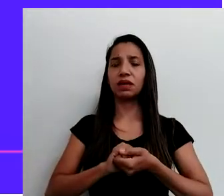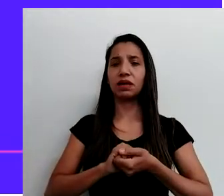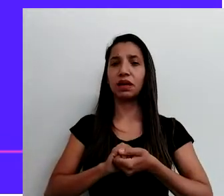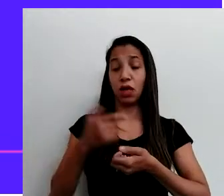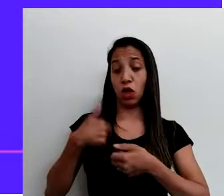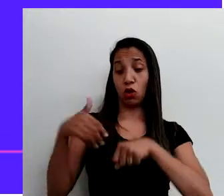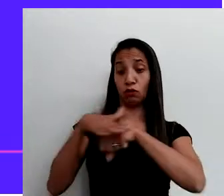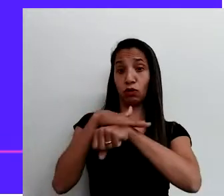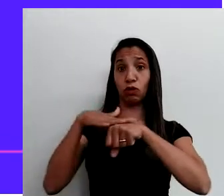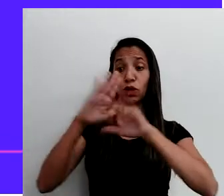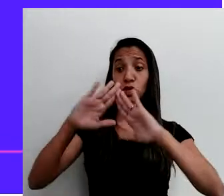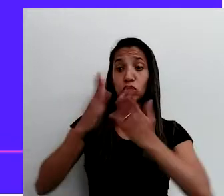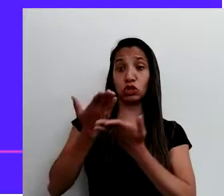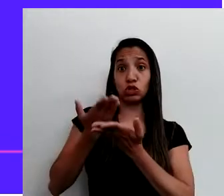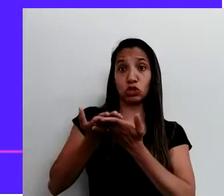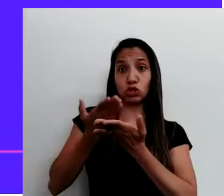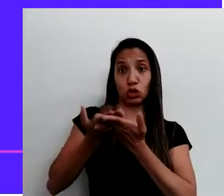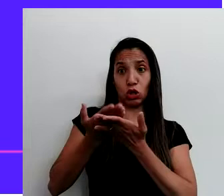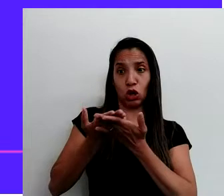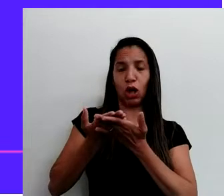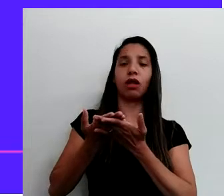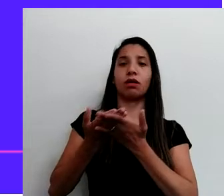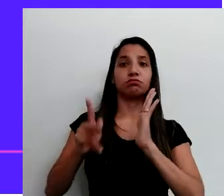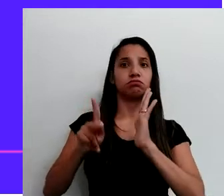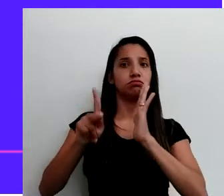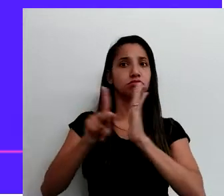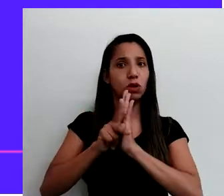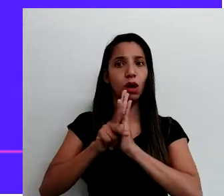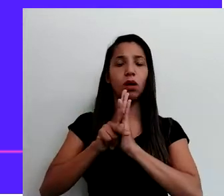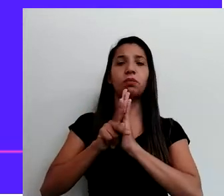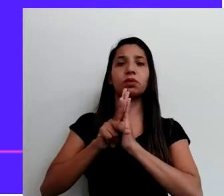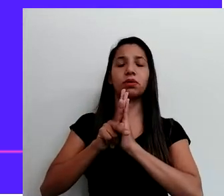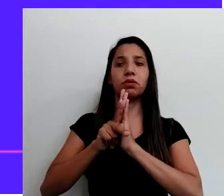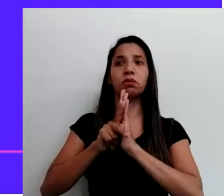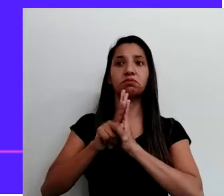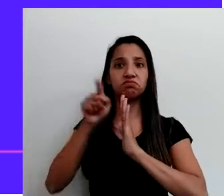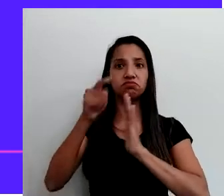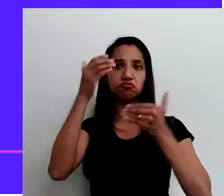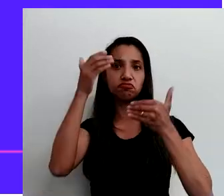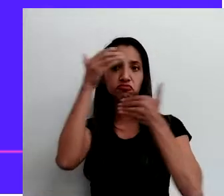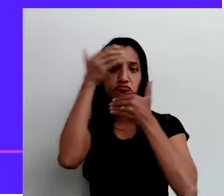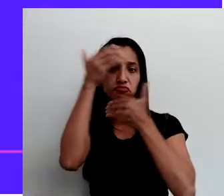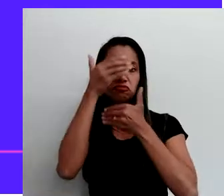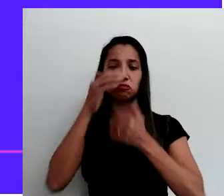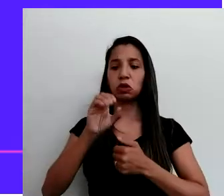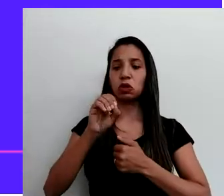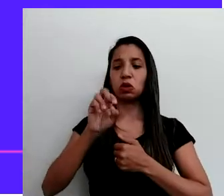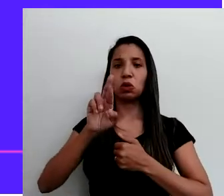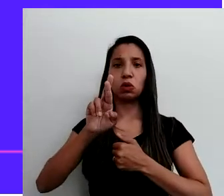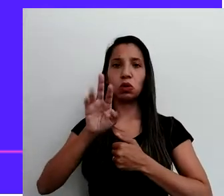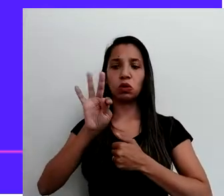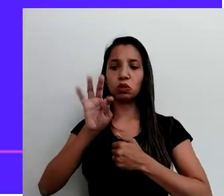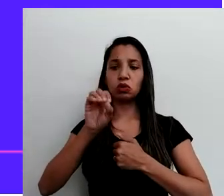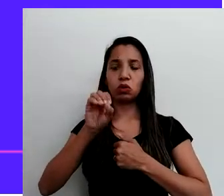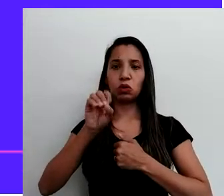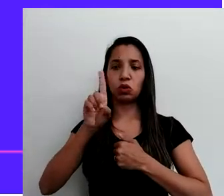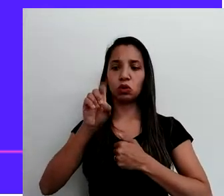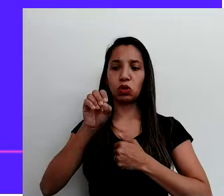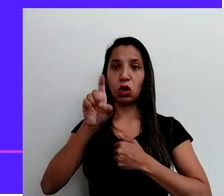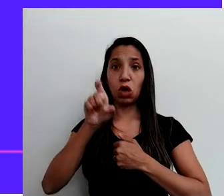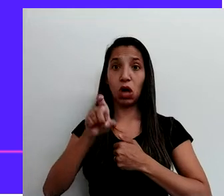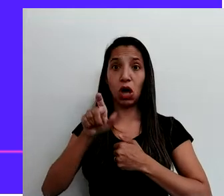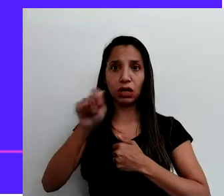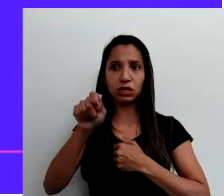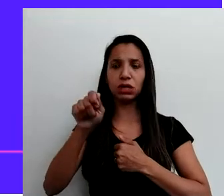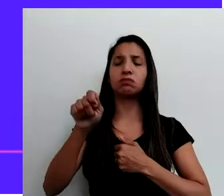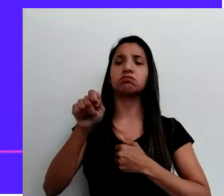ortodoxa, só de meninos, e os meninos muito interessados em saber mais sobre a Malala, sobre a religião